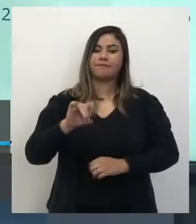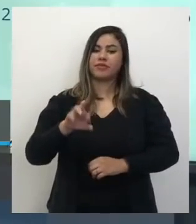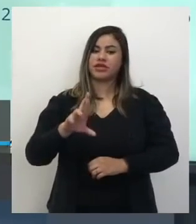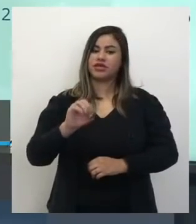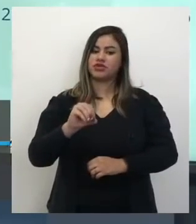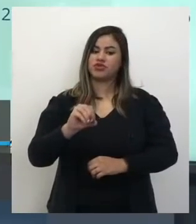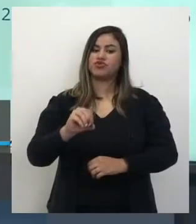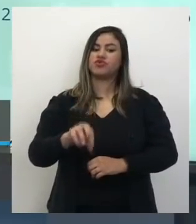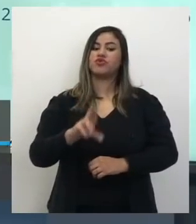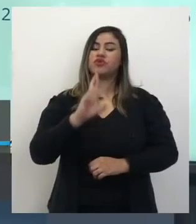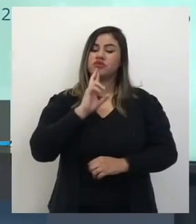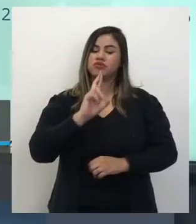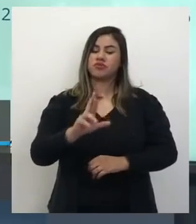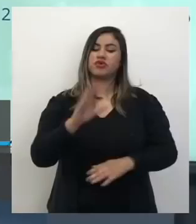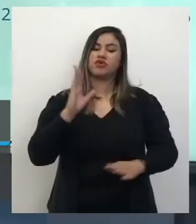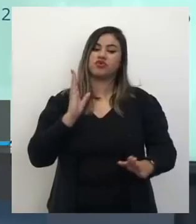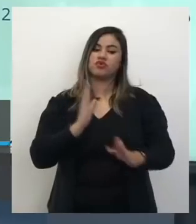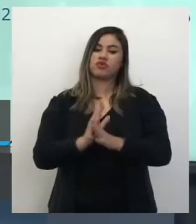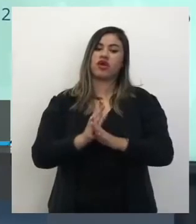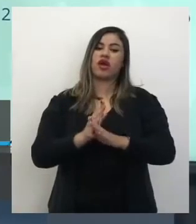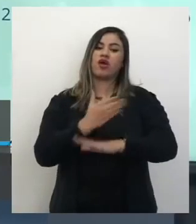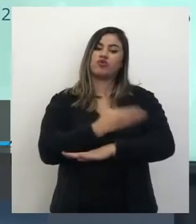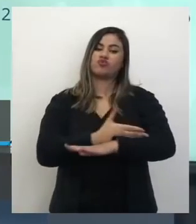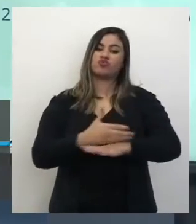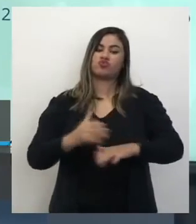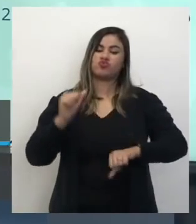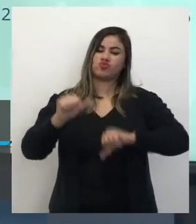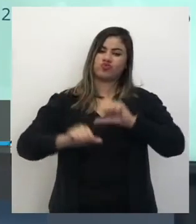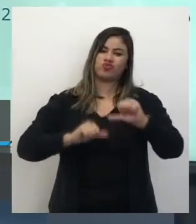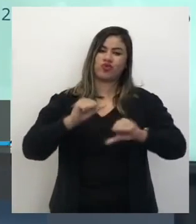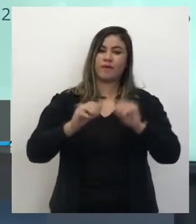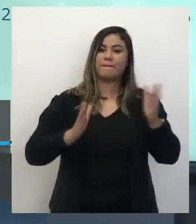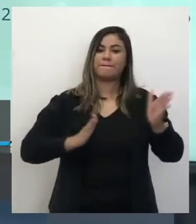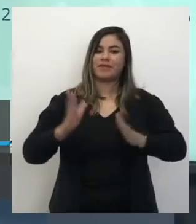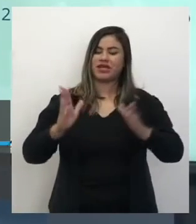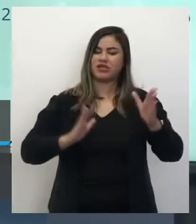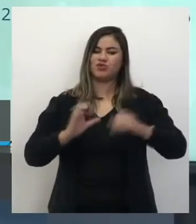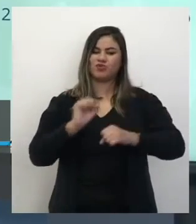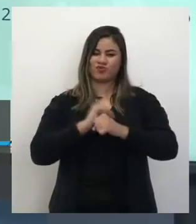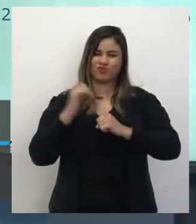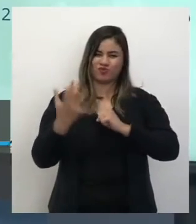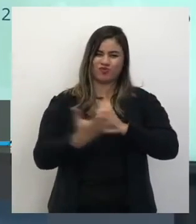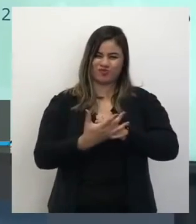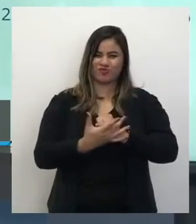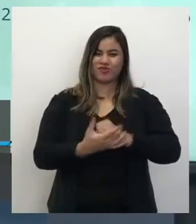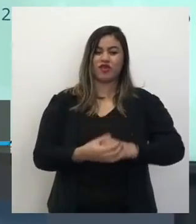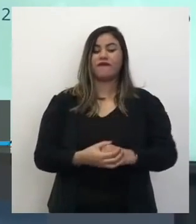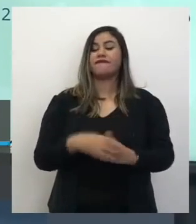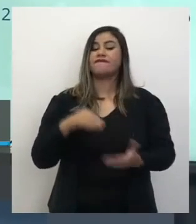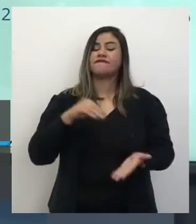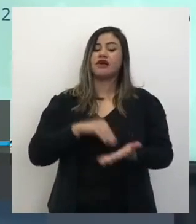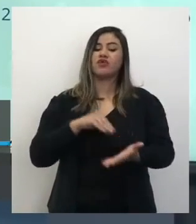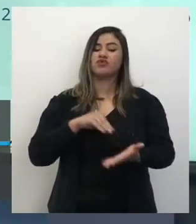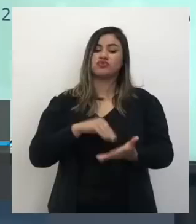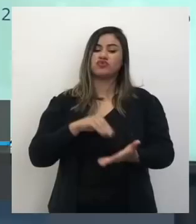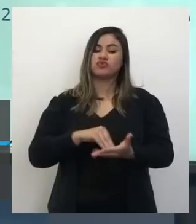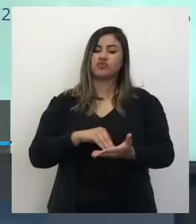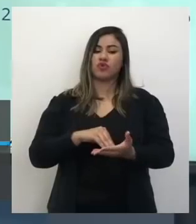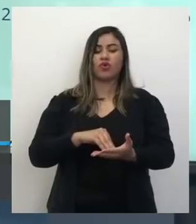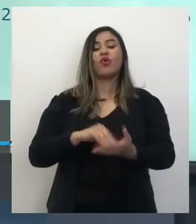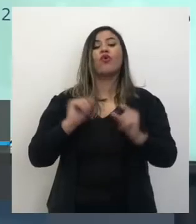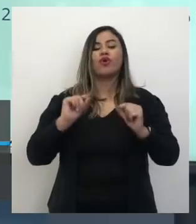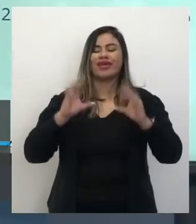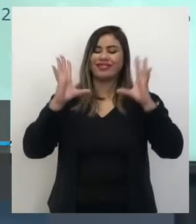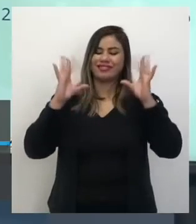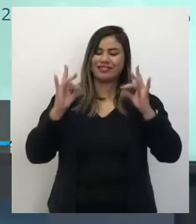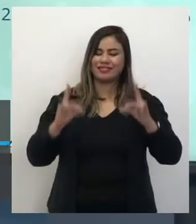Prolarissa, identificar mudanças de hábitos alimentares na pandemia. Isso. O que faltou aí, acho que nos outros, foi exatamente